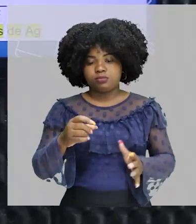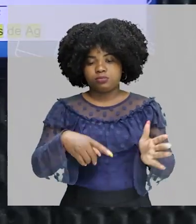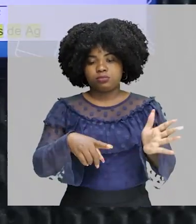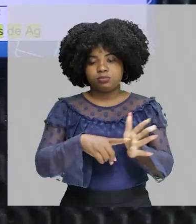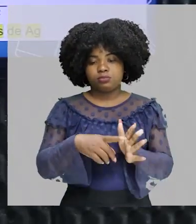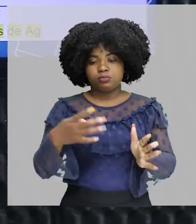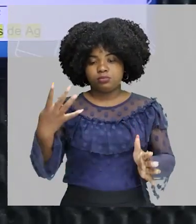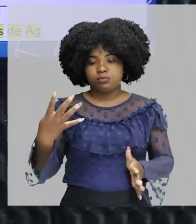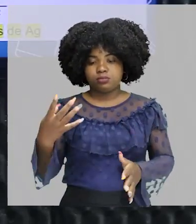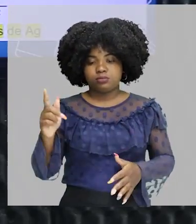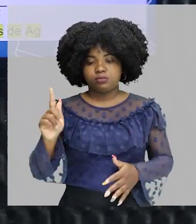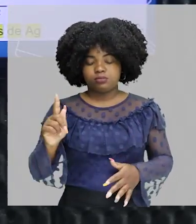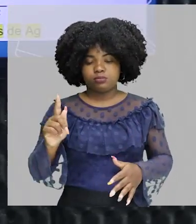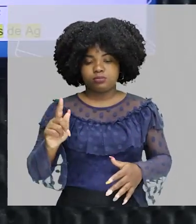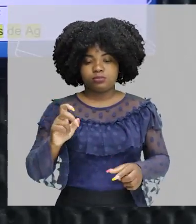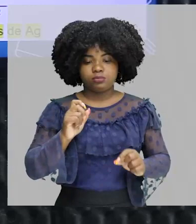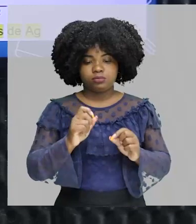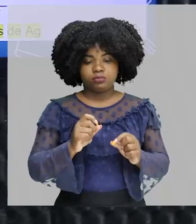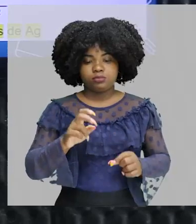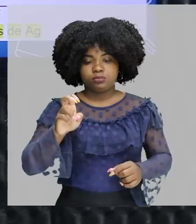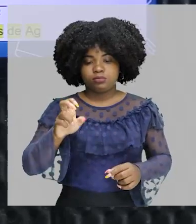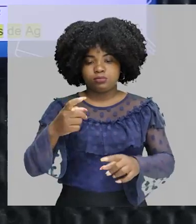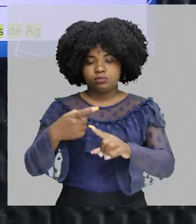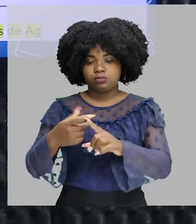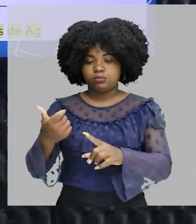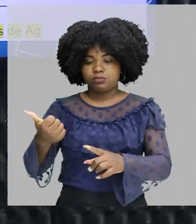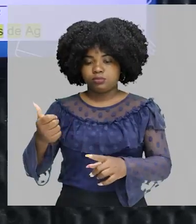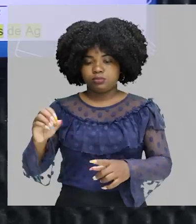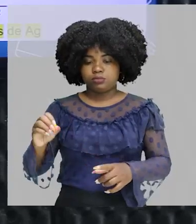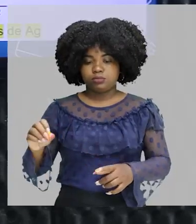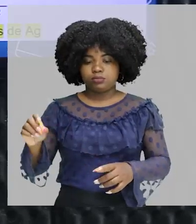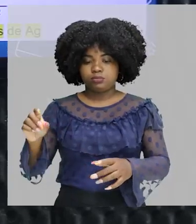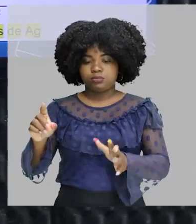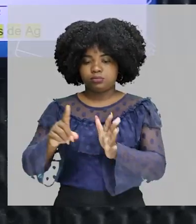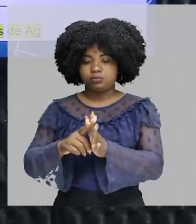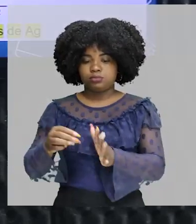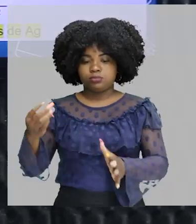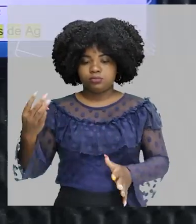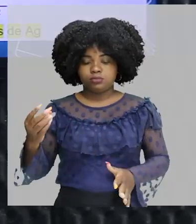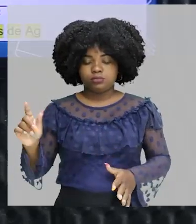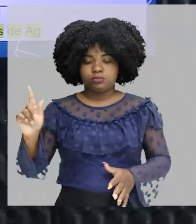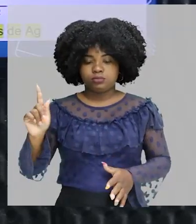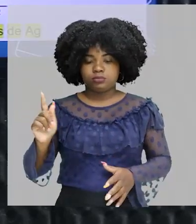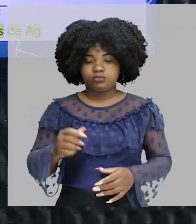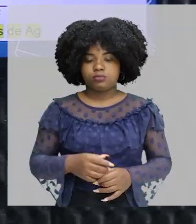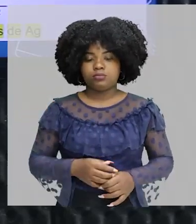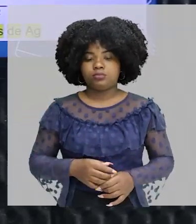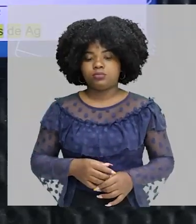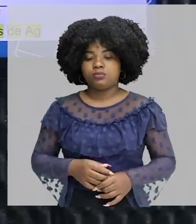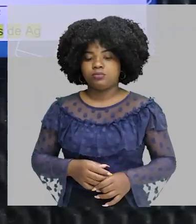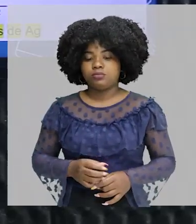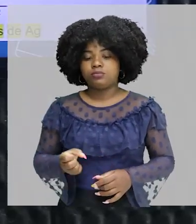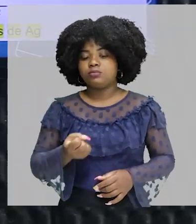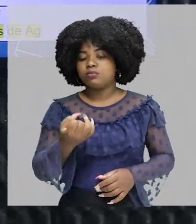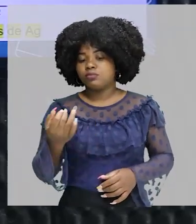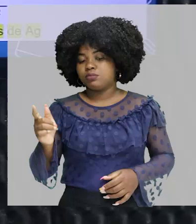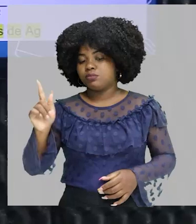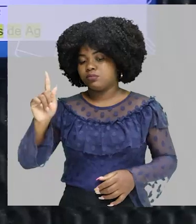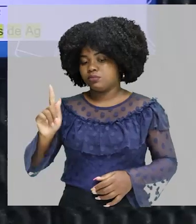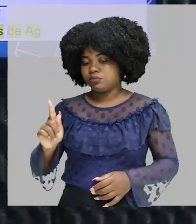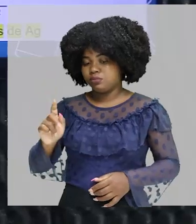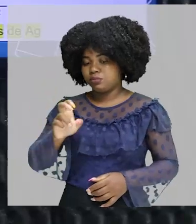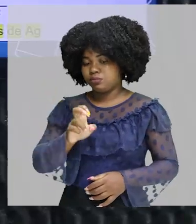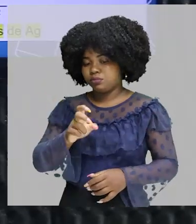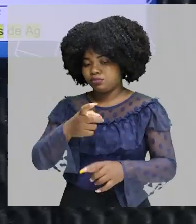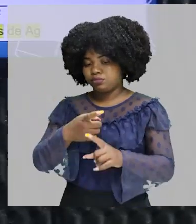4, que vai dar 5 vezes 10 a menos 3 gramas. Então, essa é a quantidade em gramas, tá,